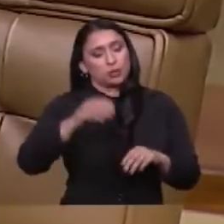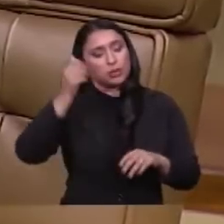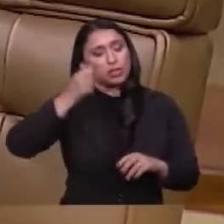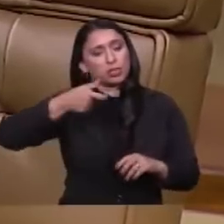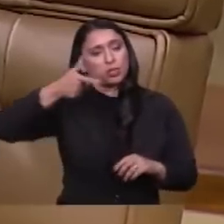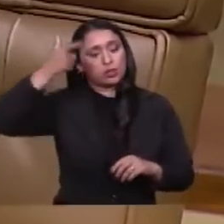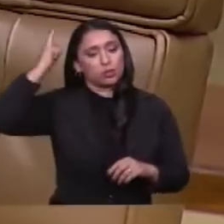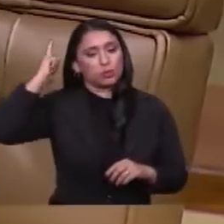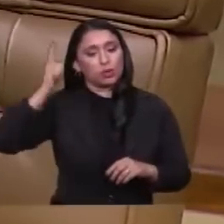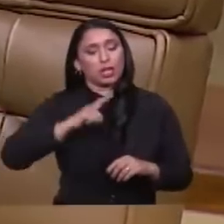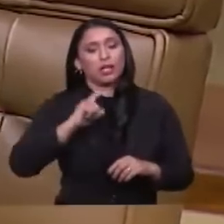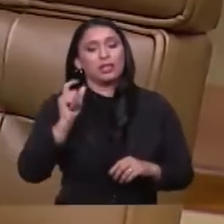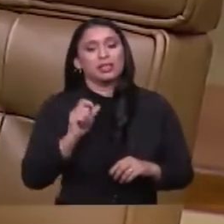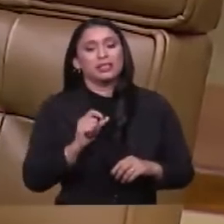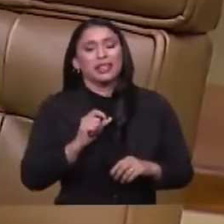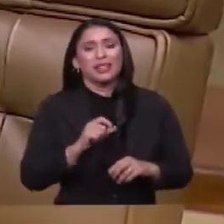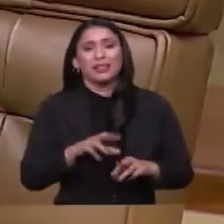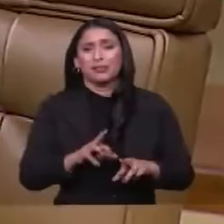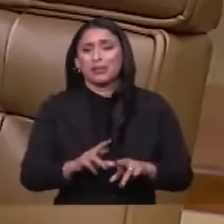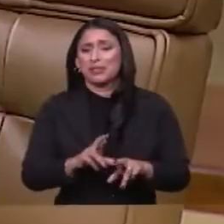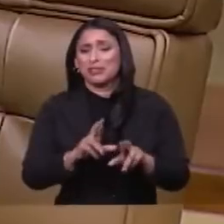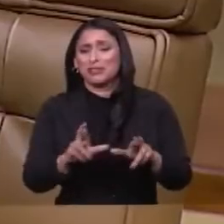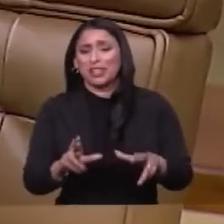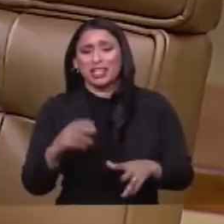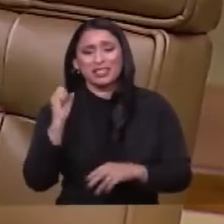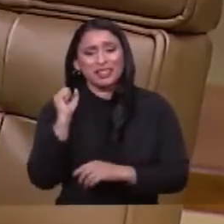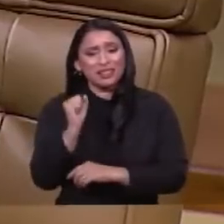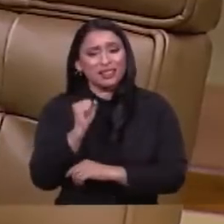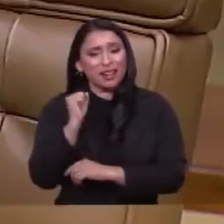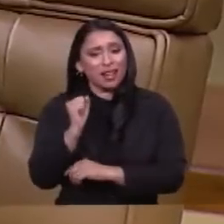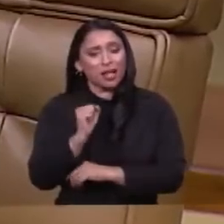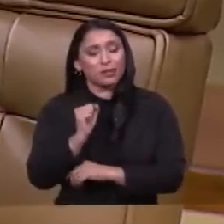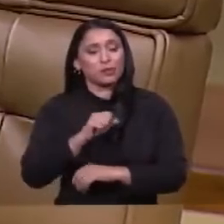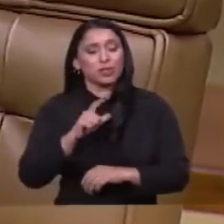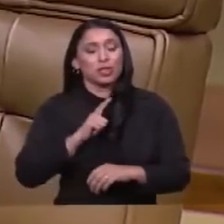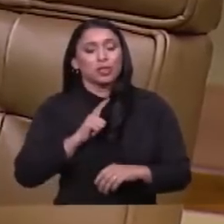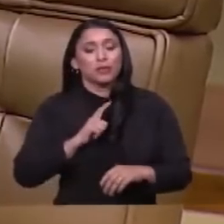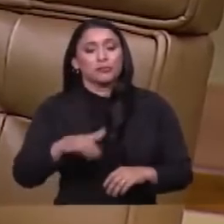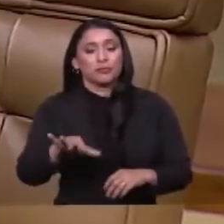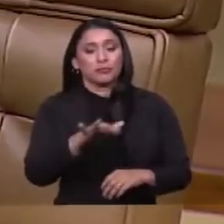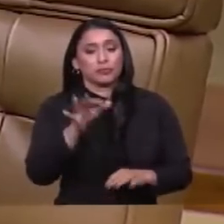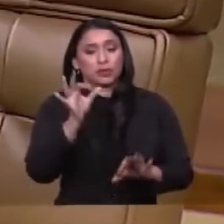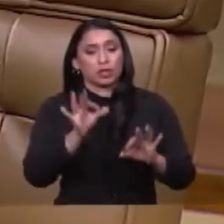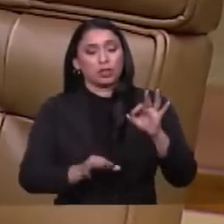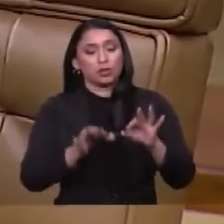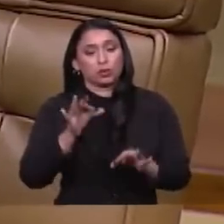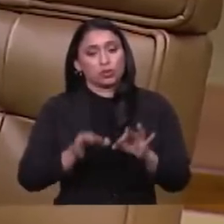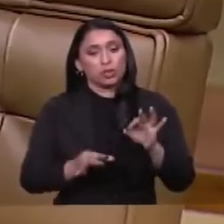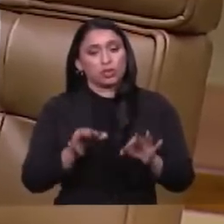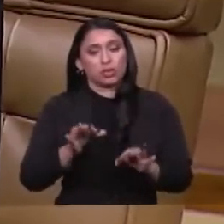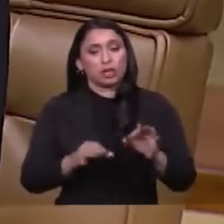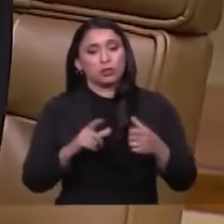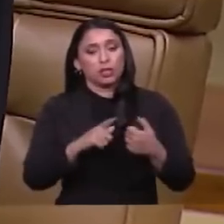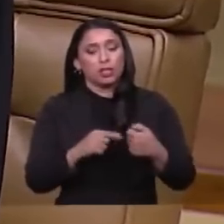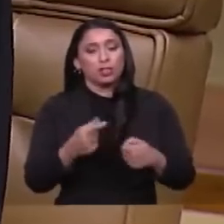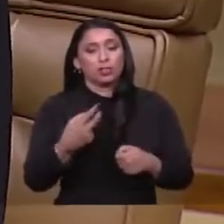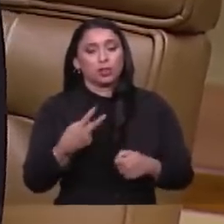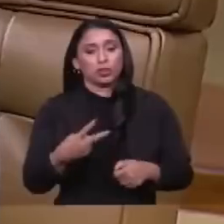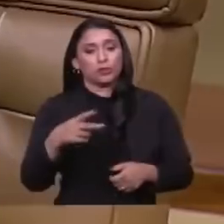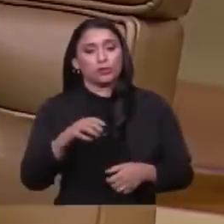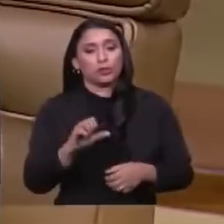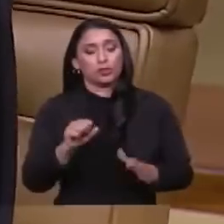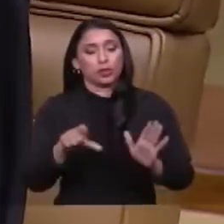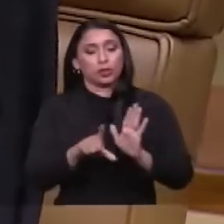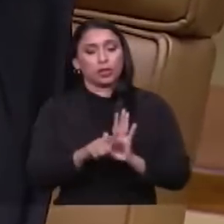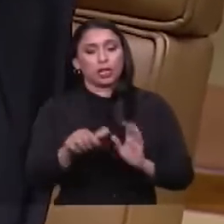Moraes, há graves discrepâncias na aplicação judicial e extrajudicial do artigo 28